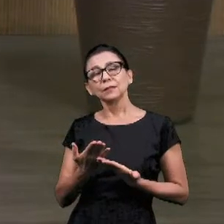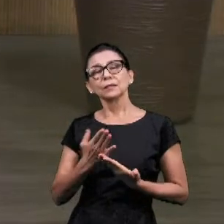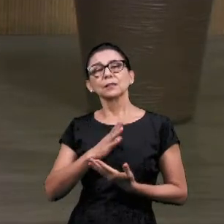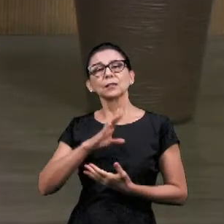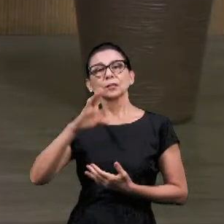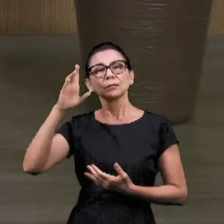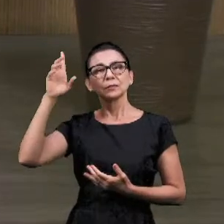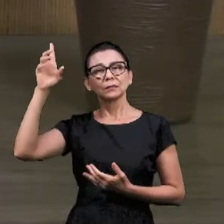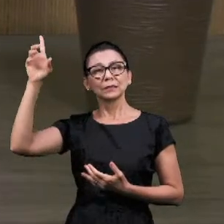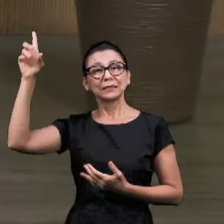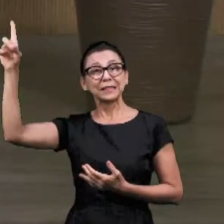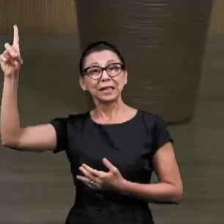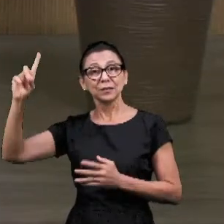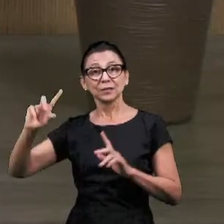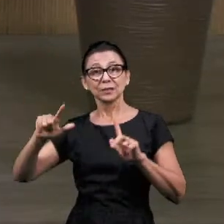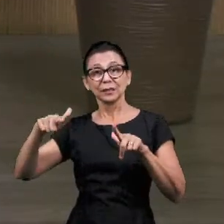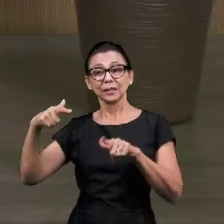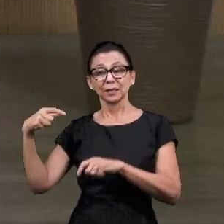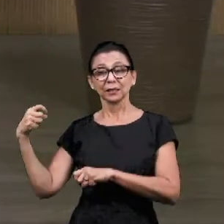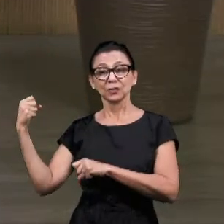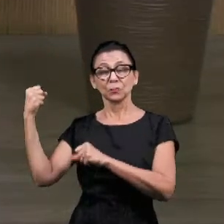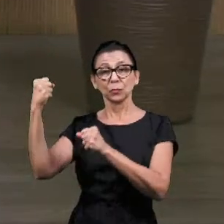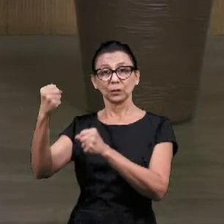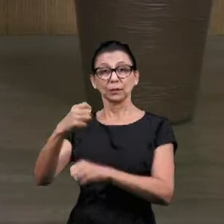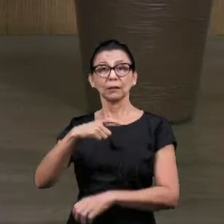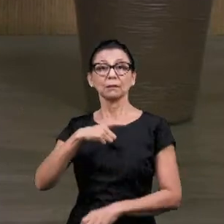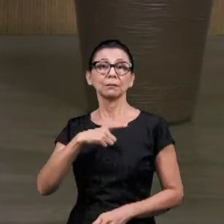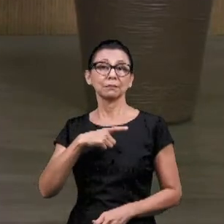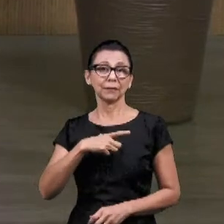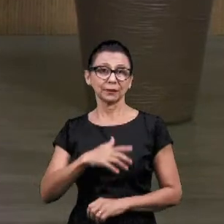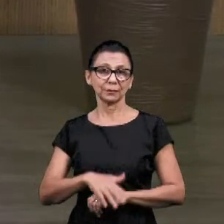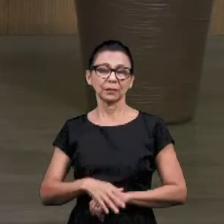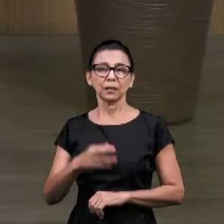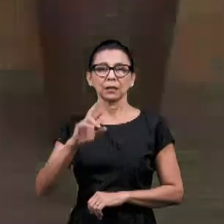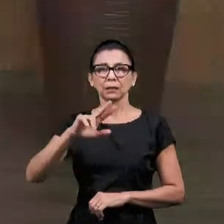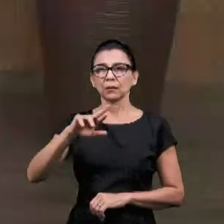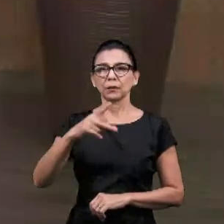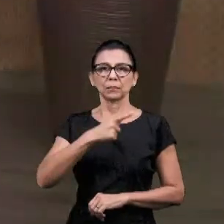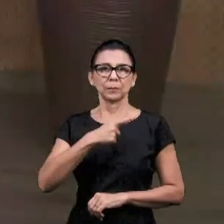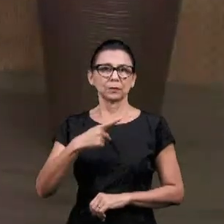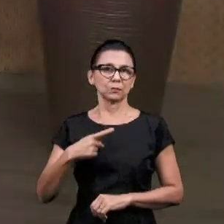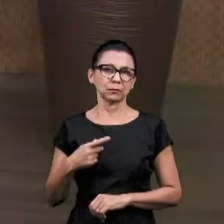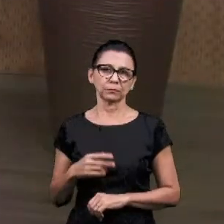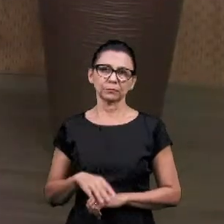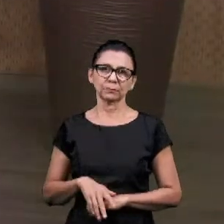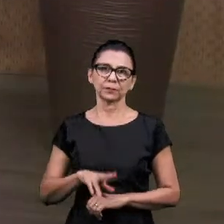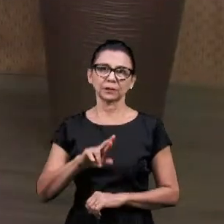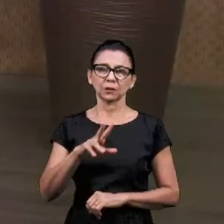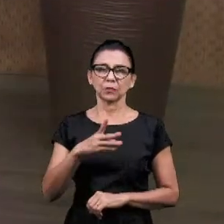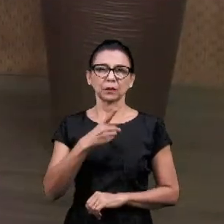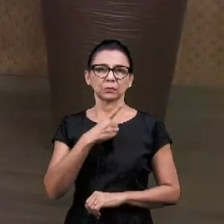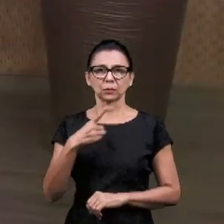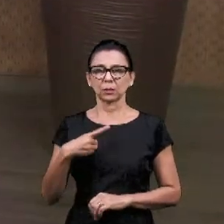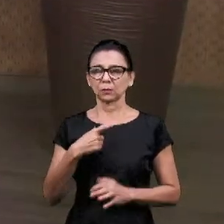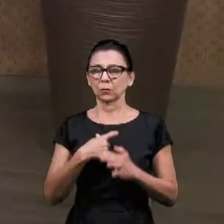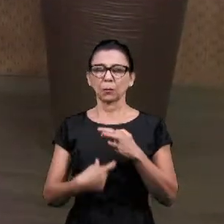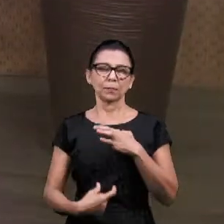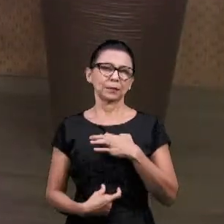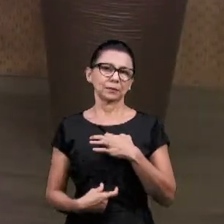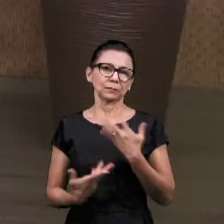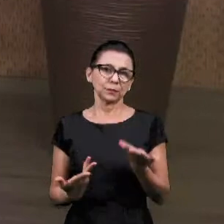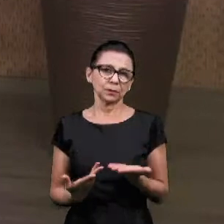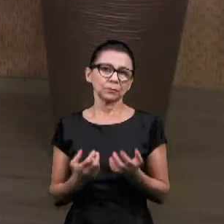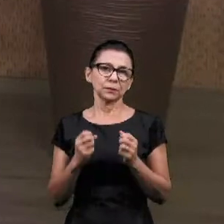mais simples. O Senhor ouve a sua oração. Que coisa maravilhosa. Isso é obra, né, Wallace? Ah, isso mesmo. Tem muito que ser bem.